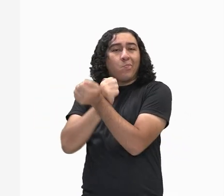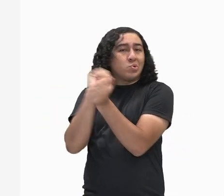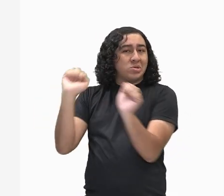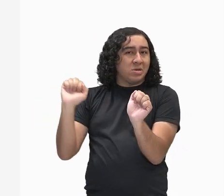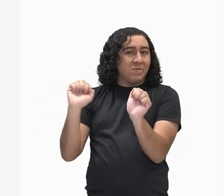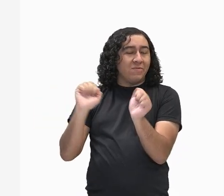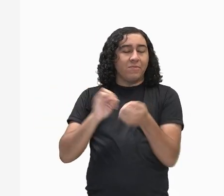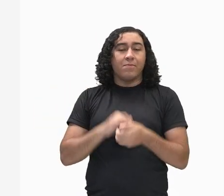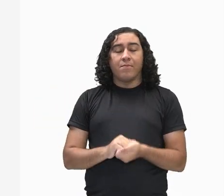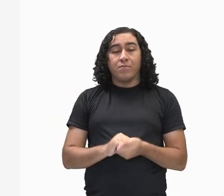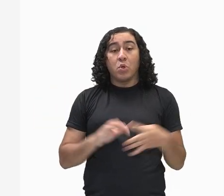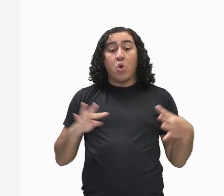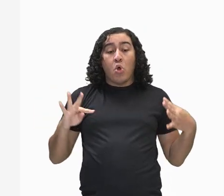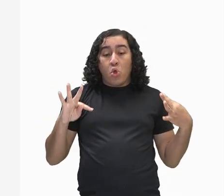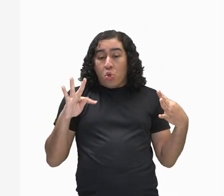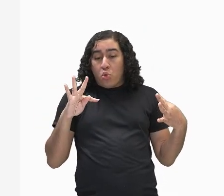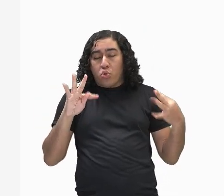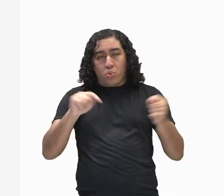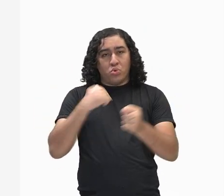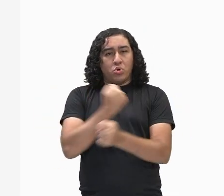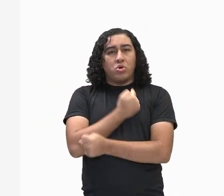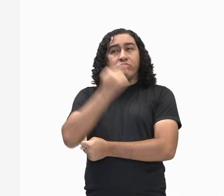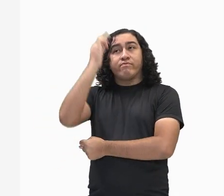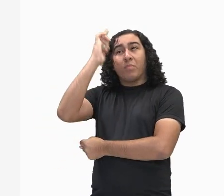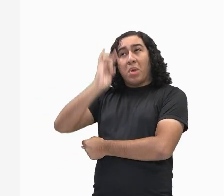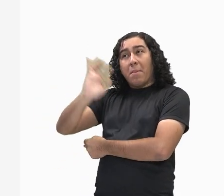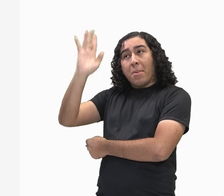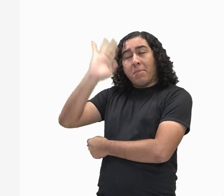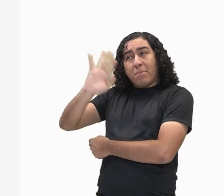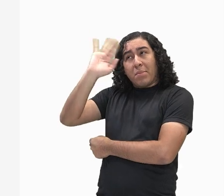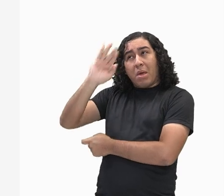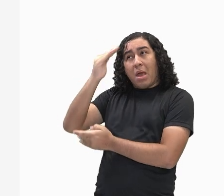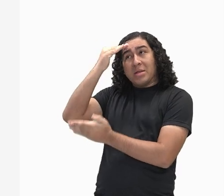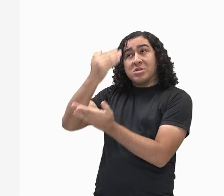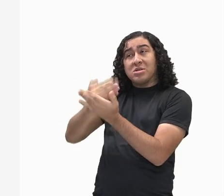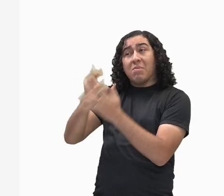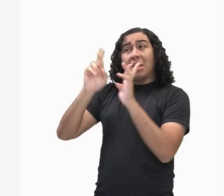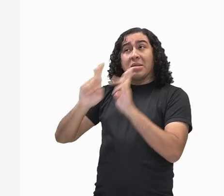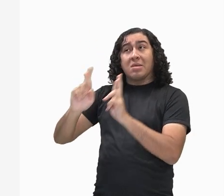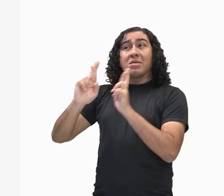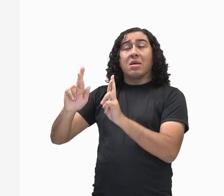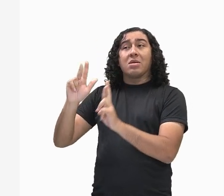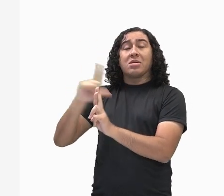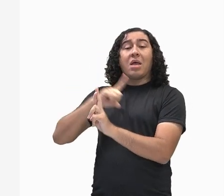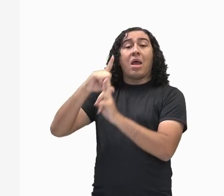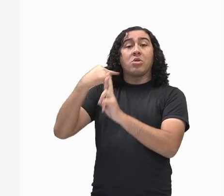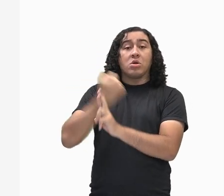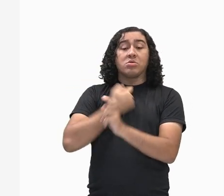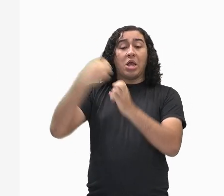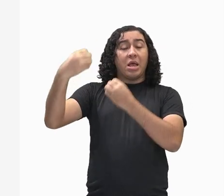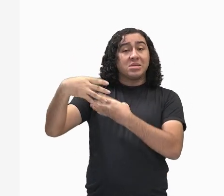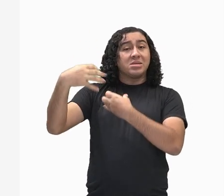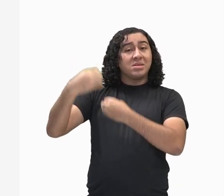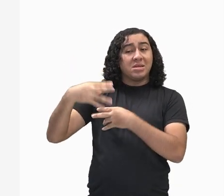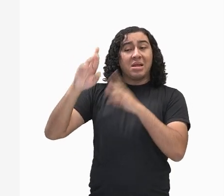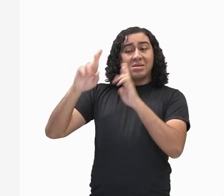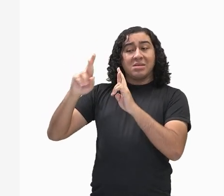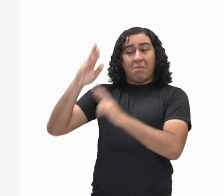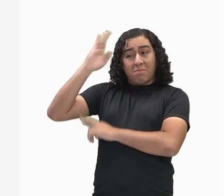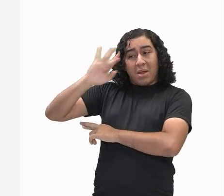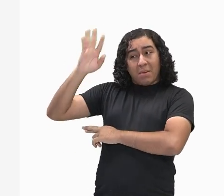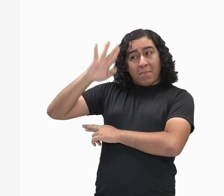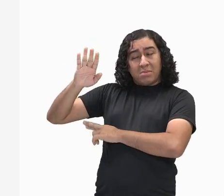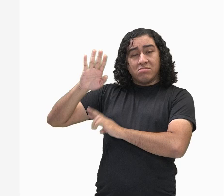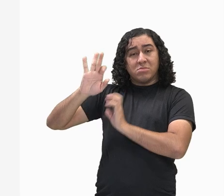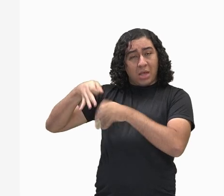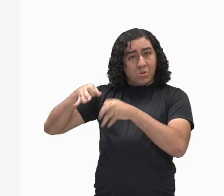diante de tudo aquilo que nós sonhamos, que nós acreditamos, que foi passado para a gente, e agora? O que